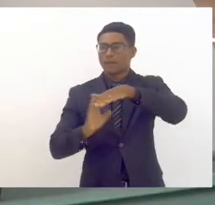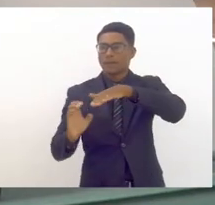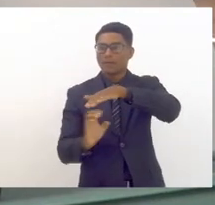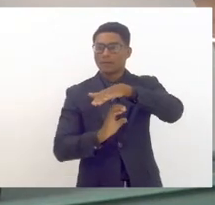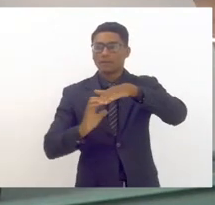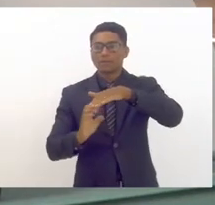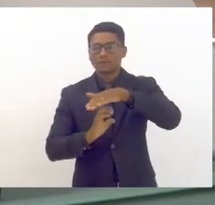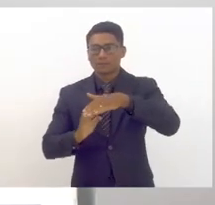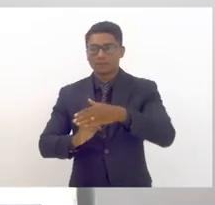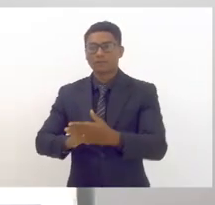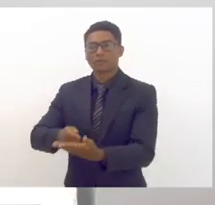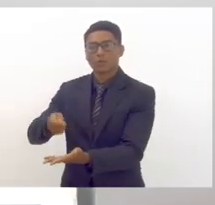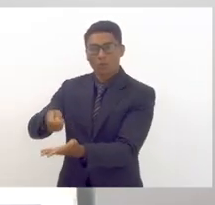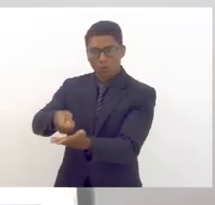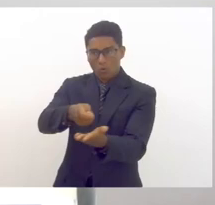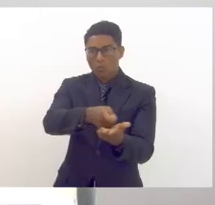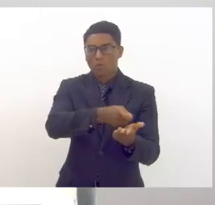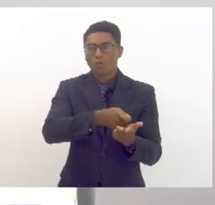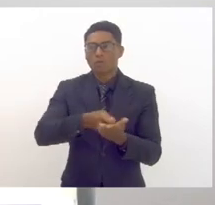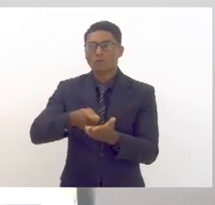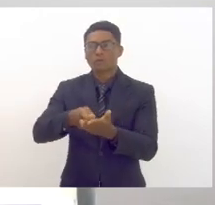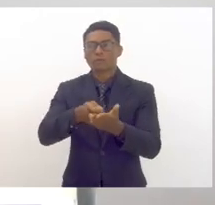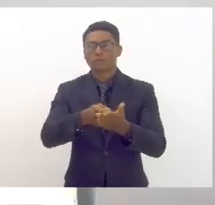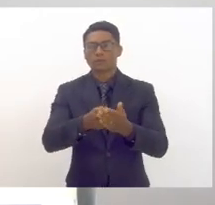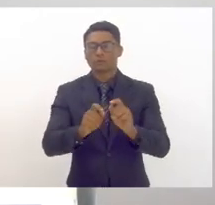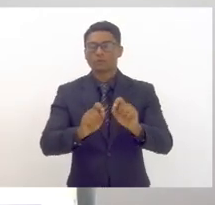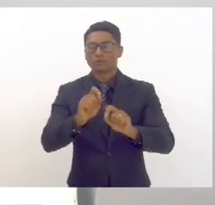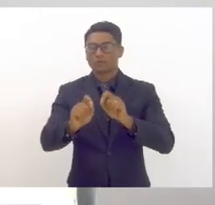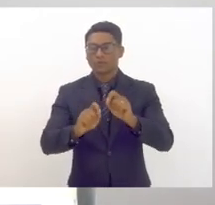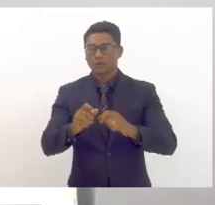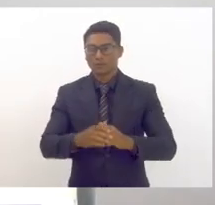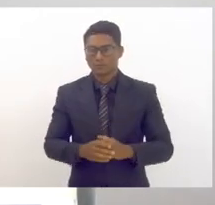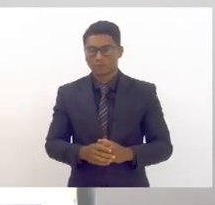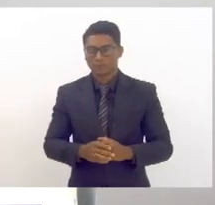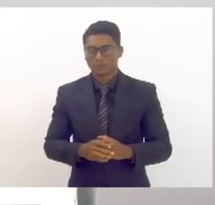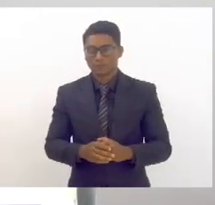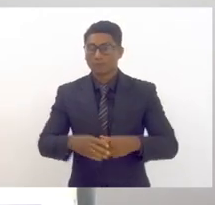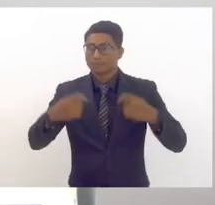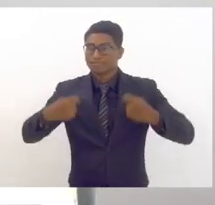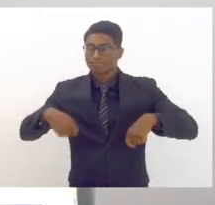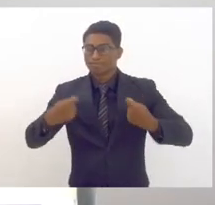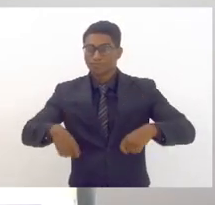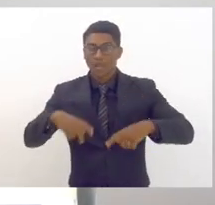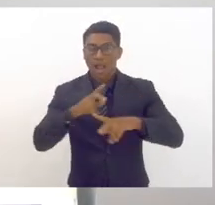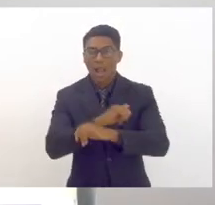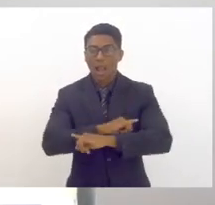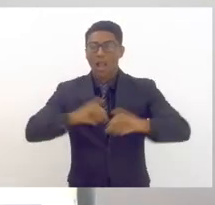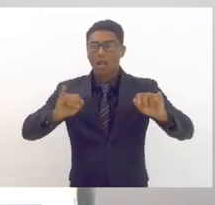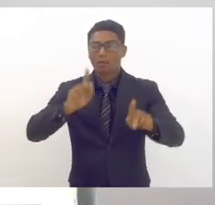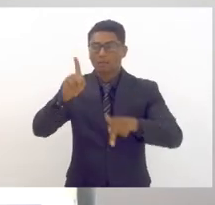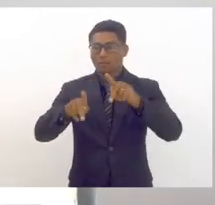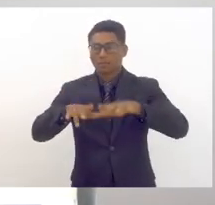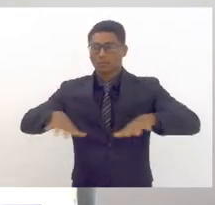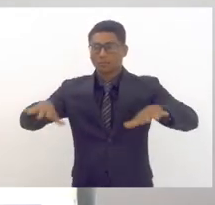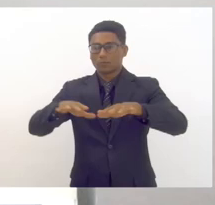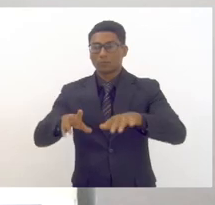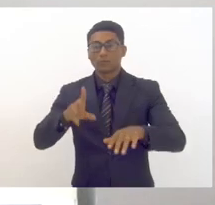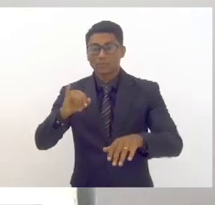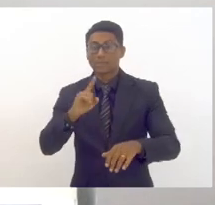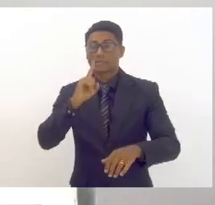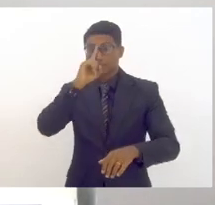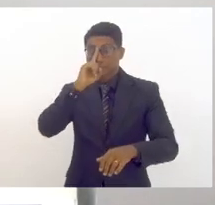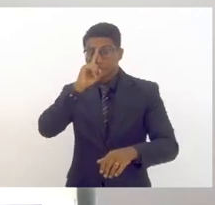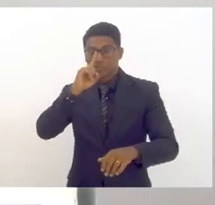de serviço móvel a transmitirem gratuitamente alerta à população sobre o risco de desastre no estado do